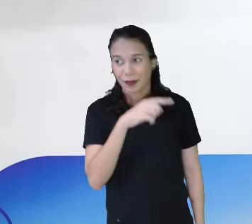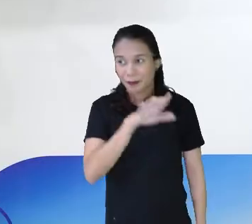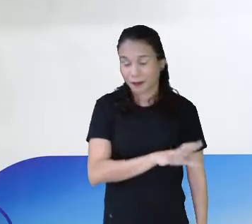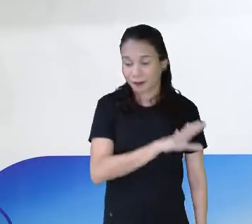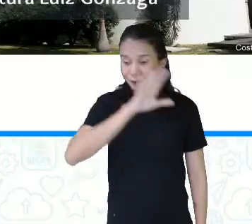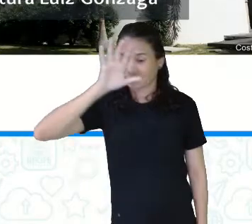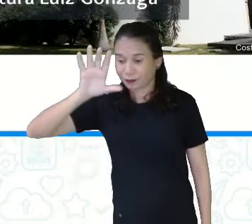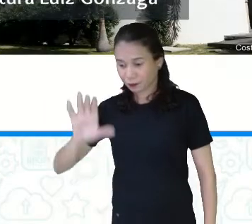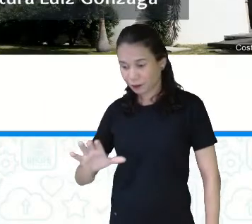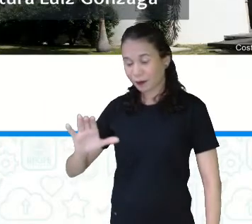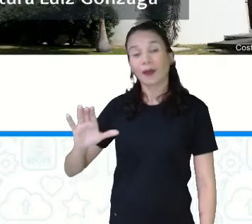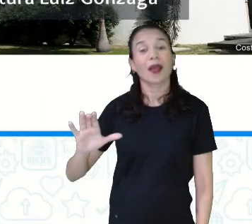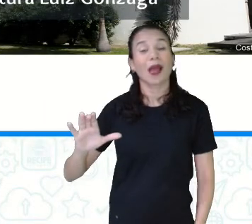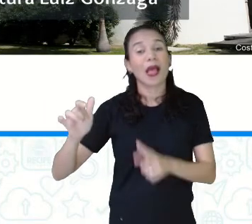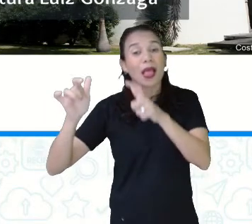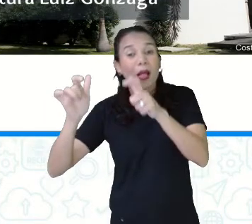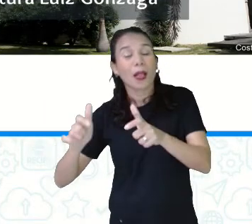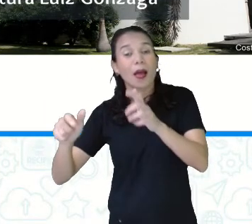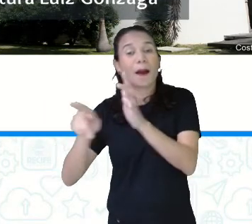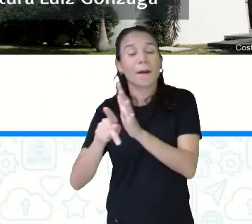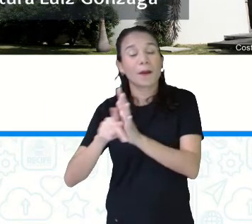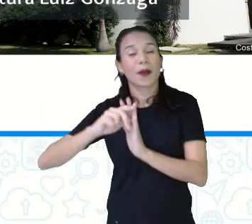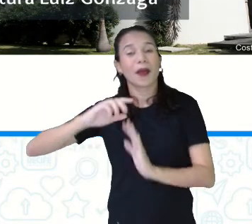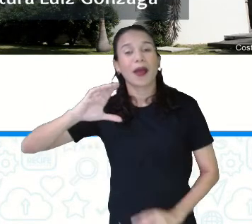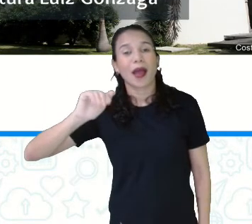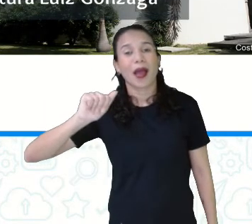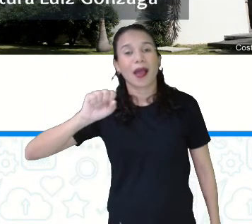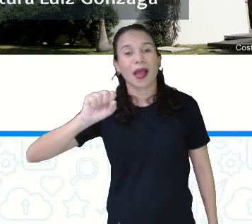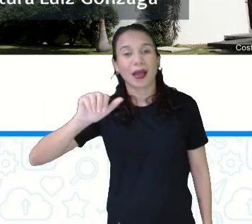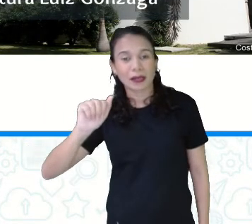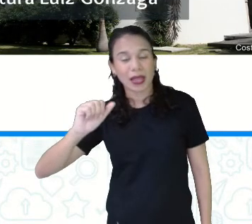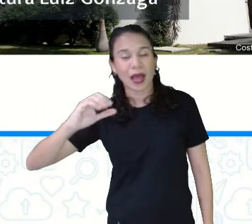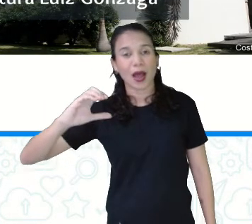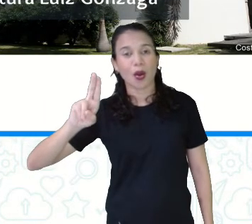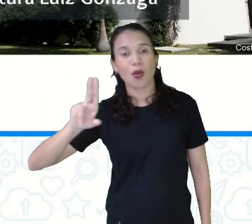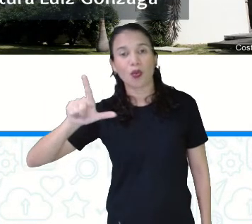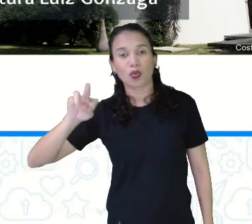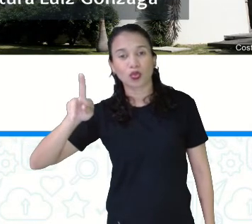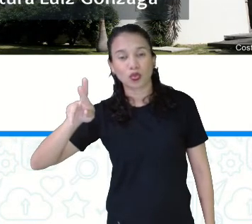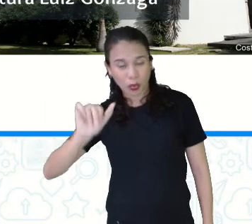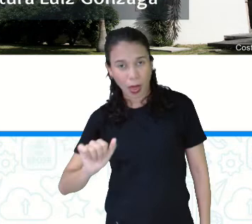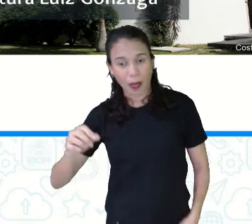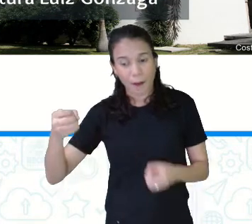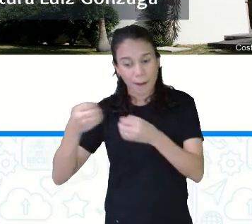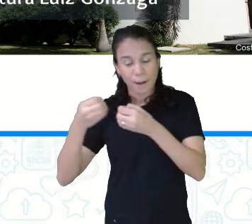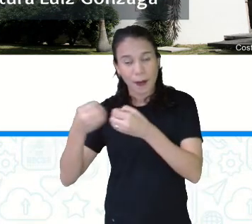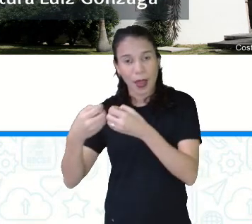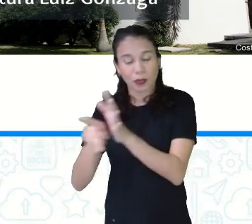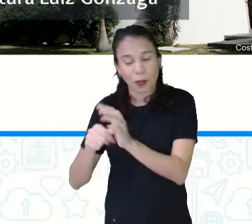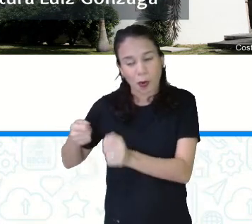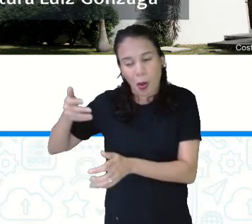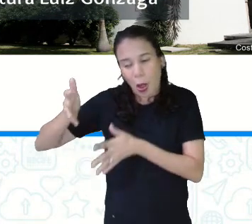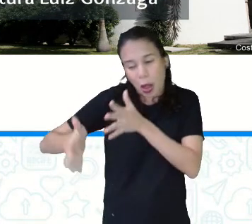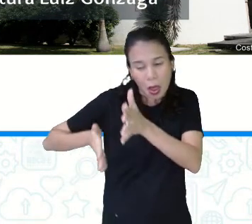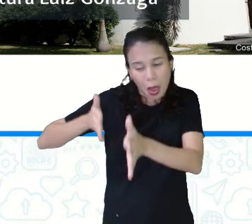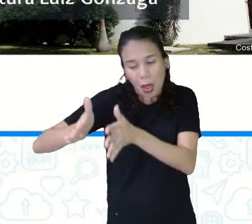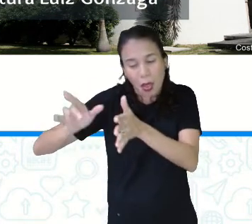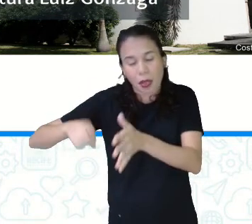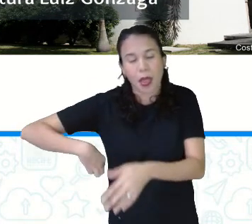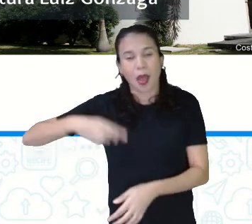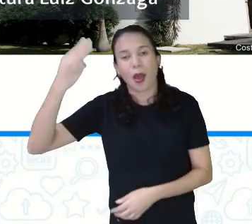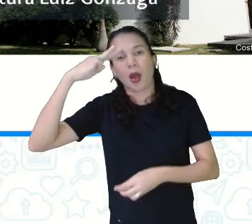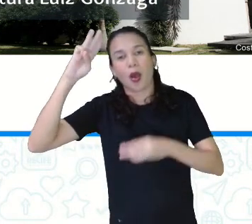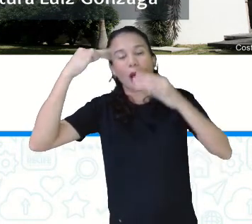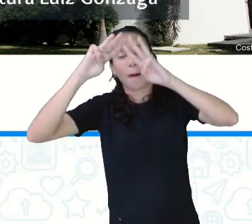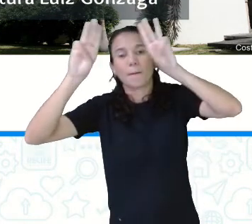da Cultura, Luiz Gonzaga, que fica próxima à estação do trem, né? Aquele museu do